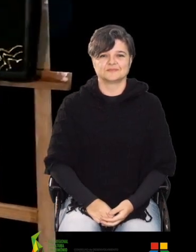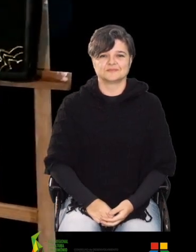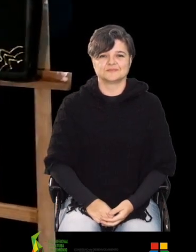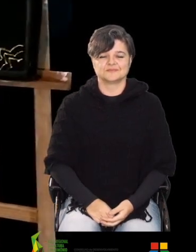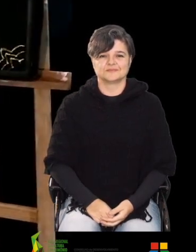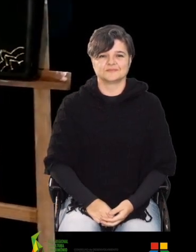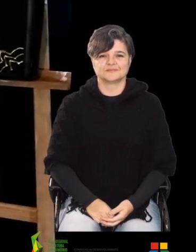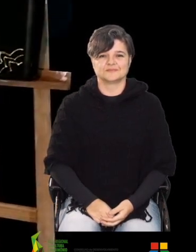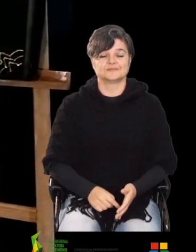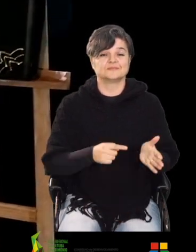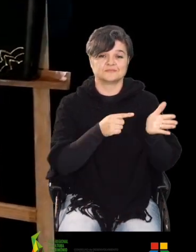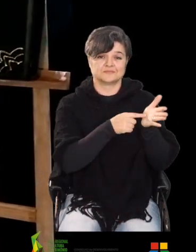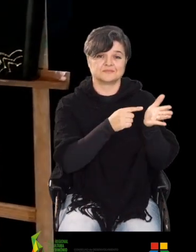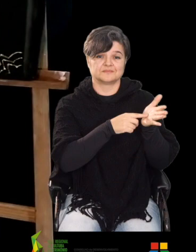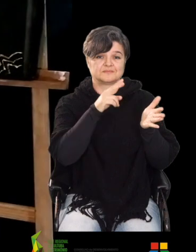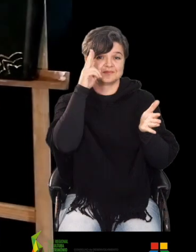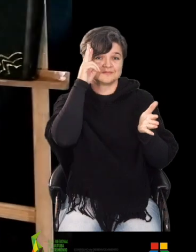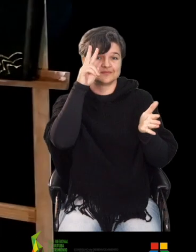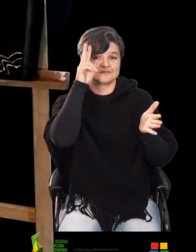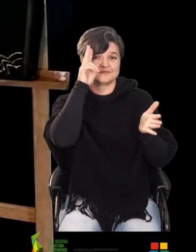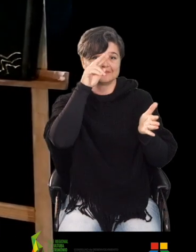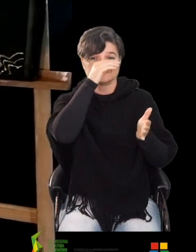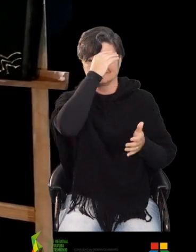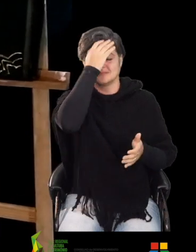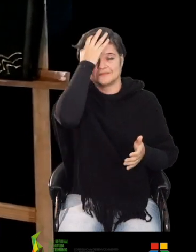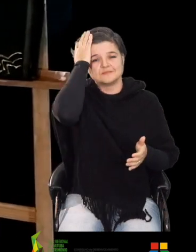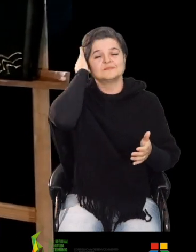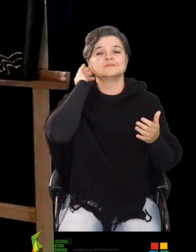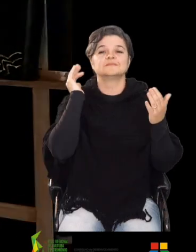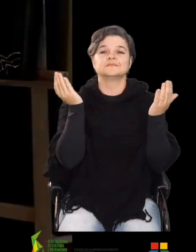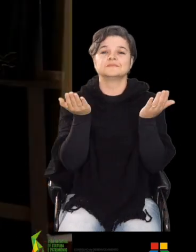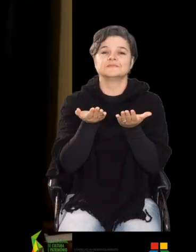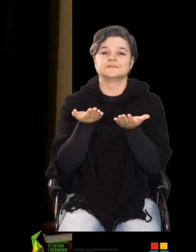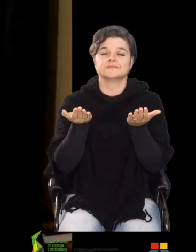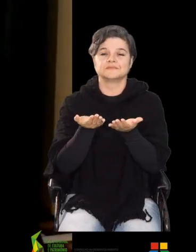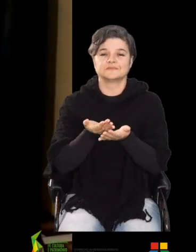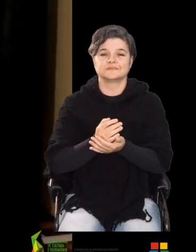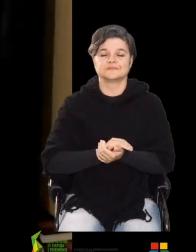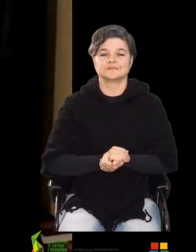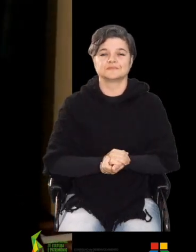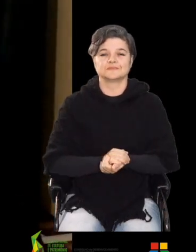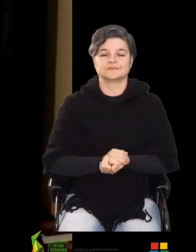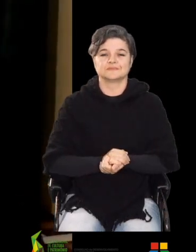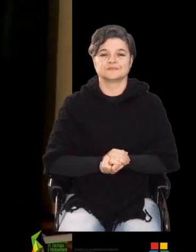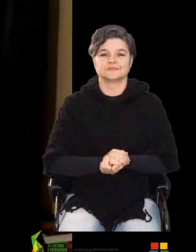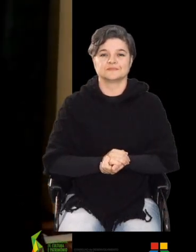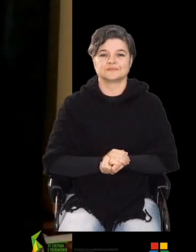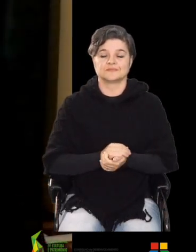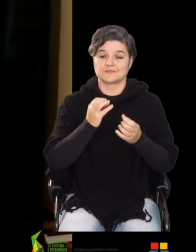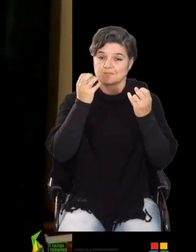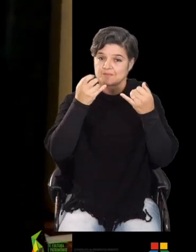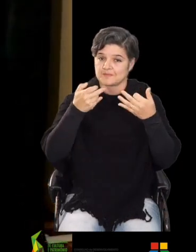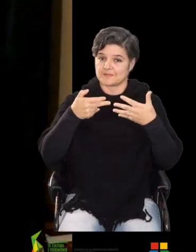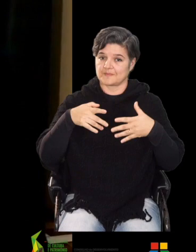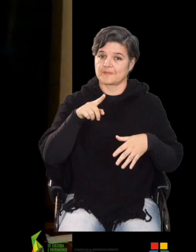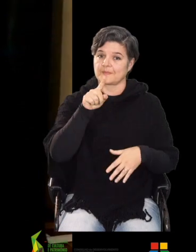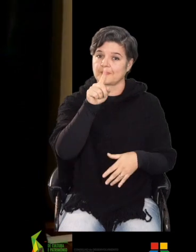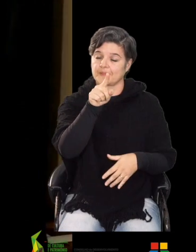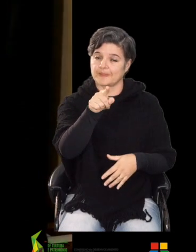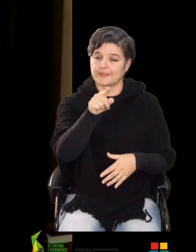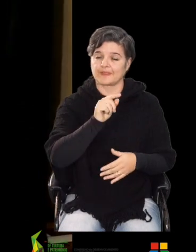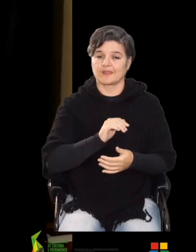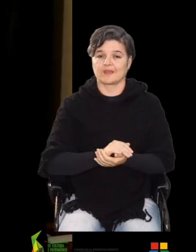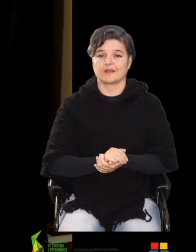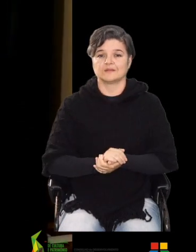e essa história o que agora hoje eu vou contar essa